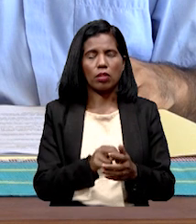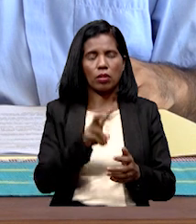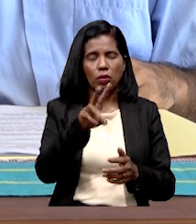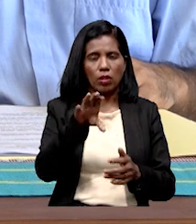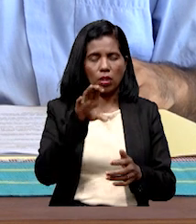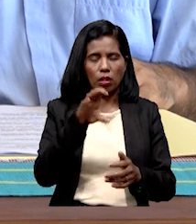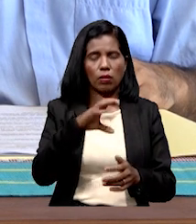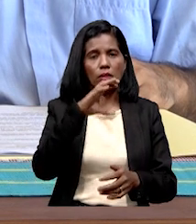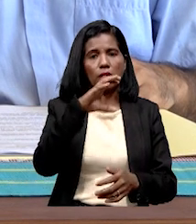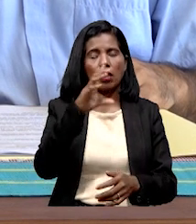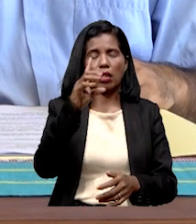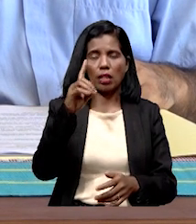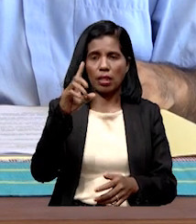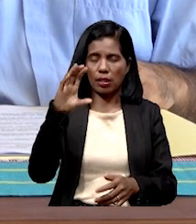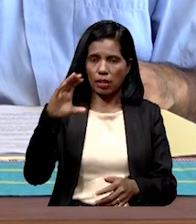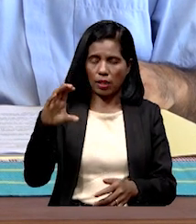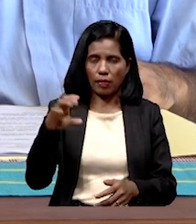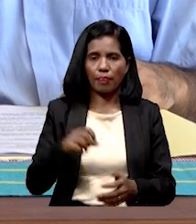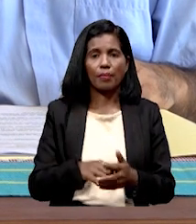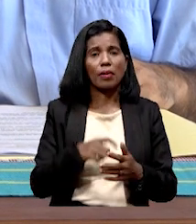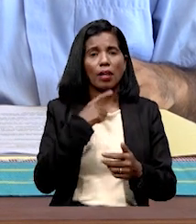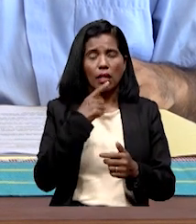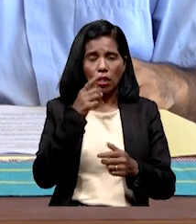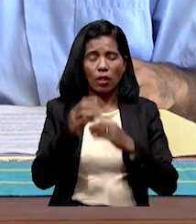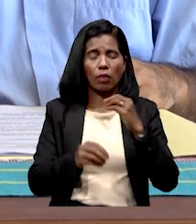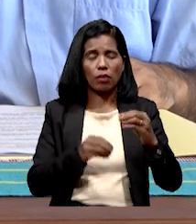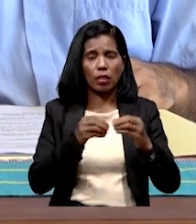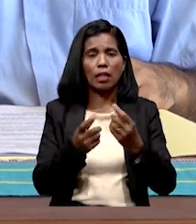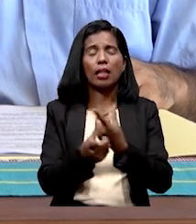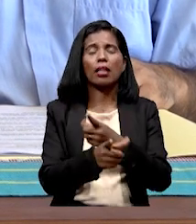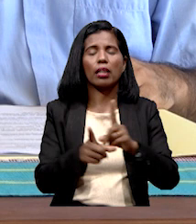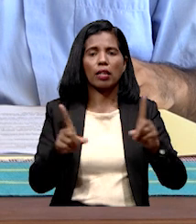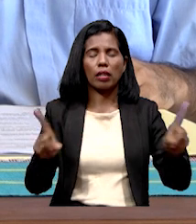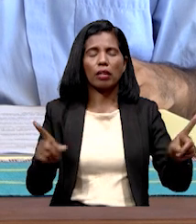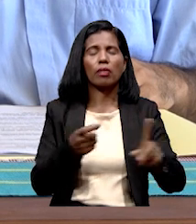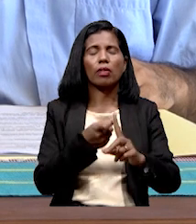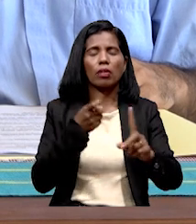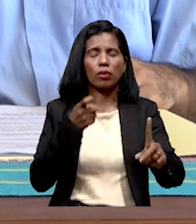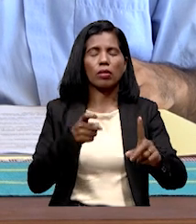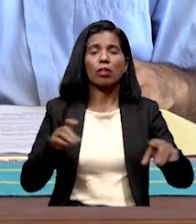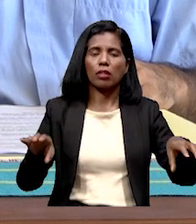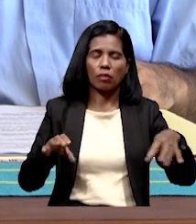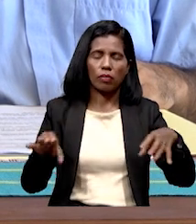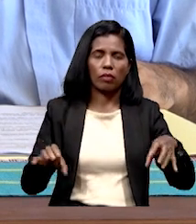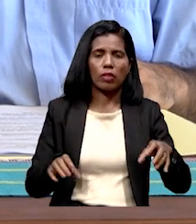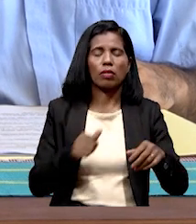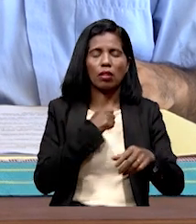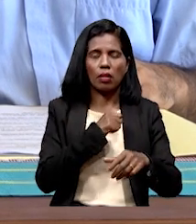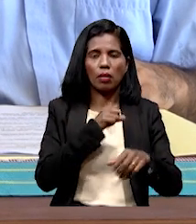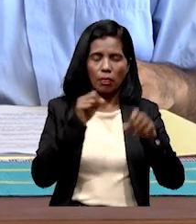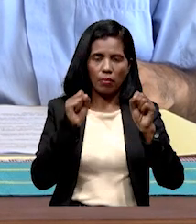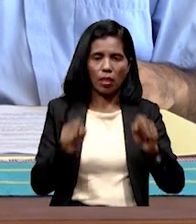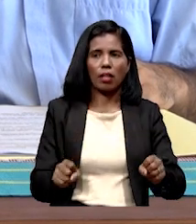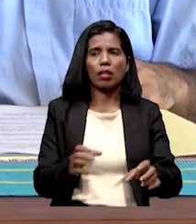CDC. Dispensa celibato catac, livre husi obrigação celibato. Cabeleona